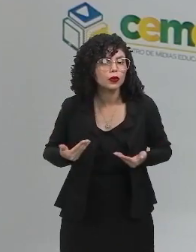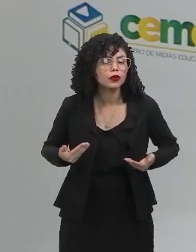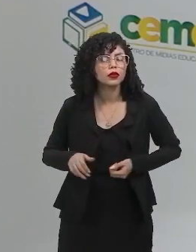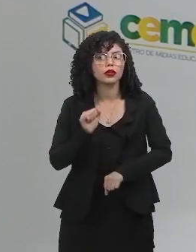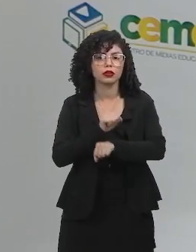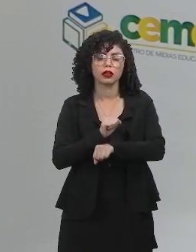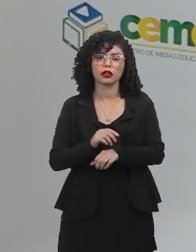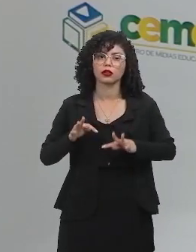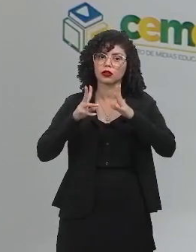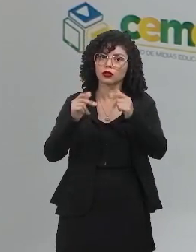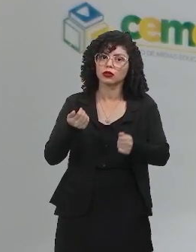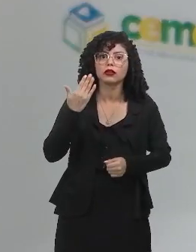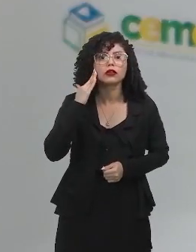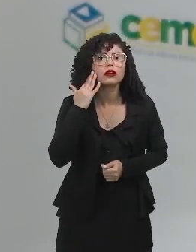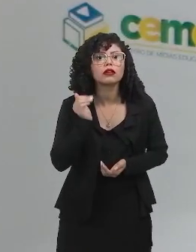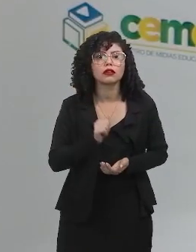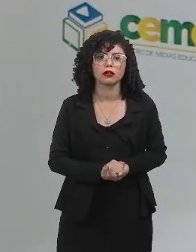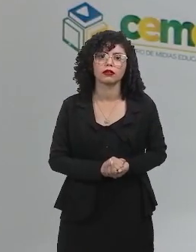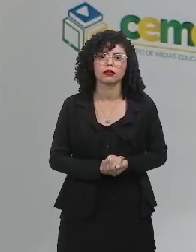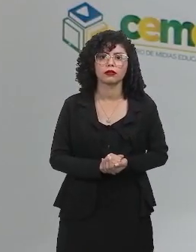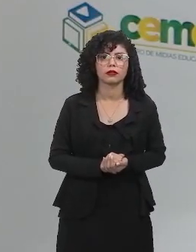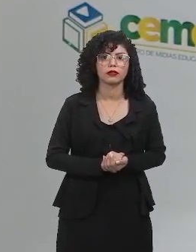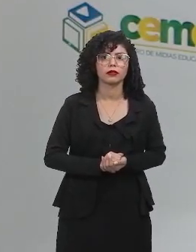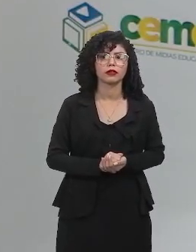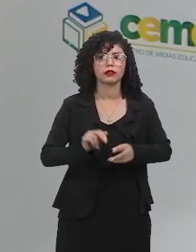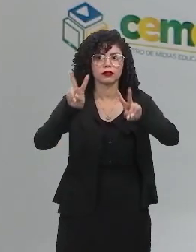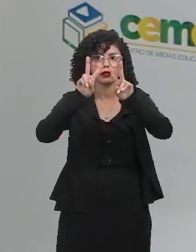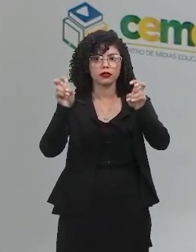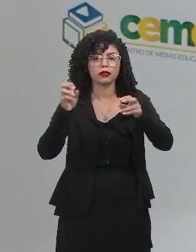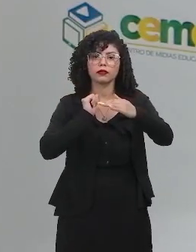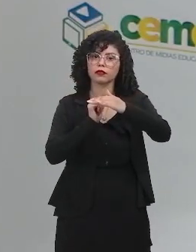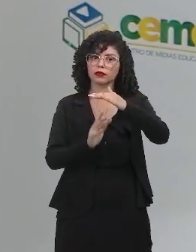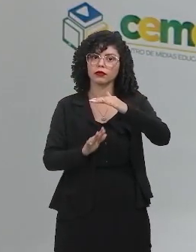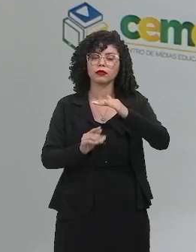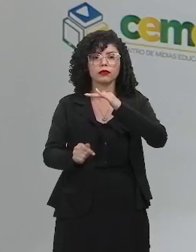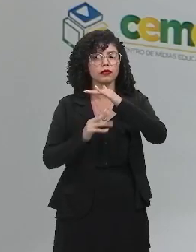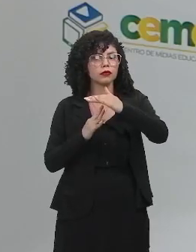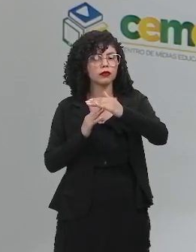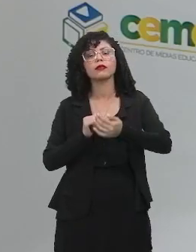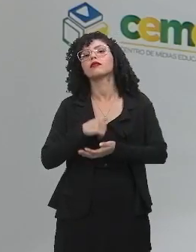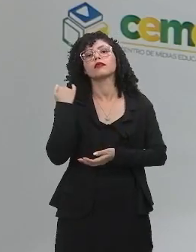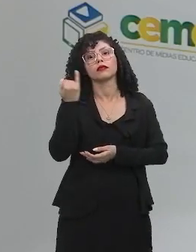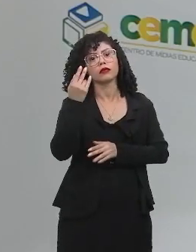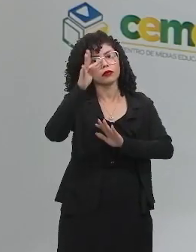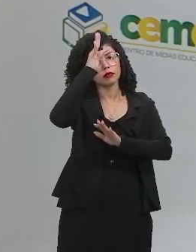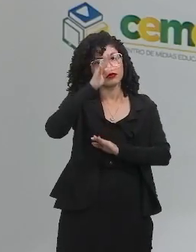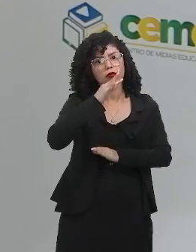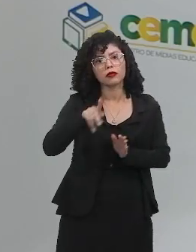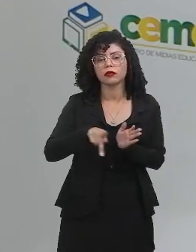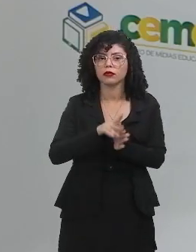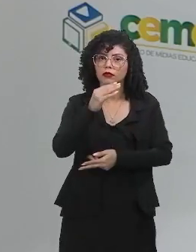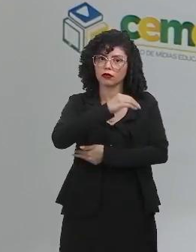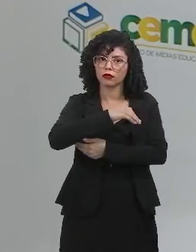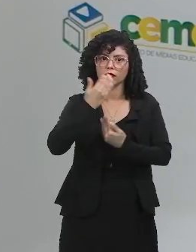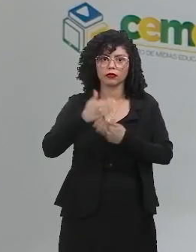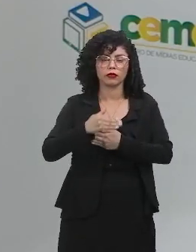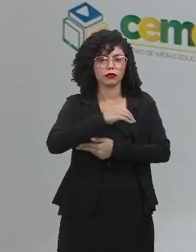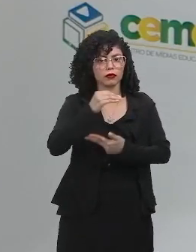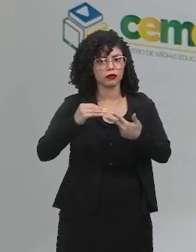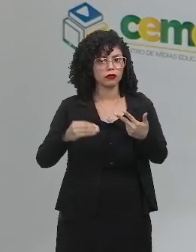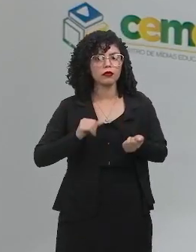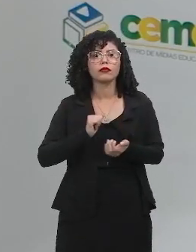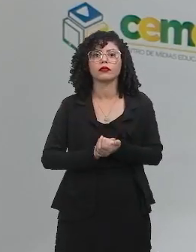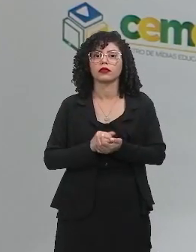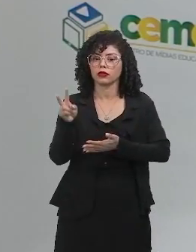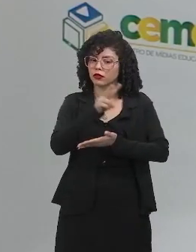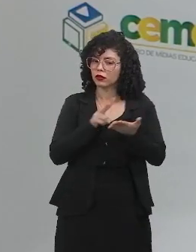Espero que todos tenham entendido. O tema sobre migração e imigração é muito tradicional nas provas do Enem. Recomendo